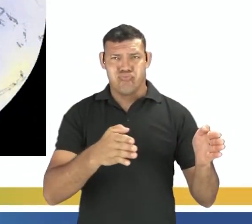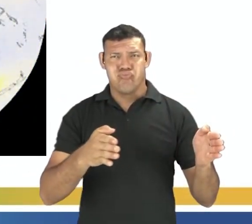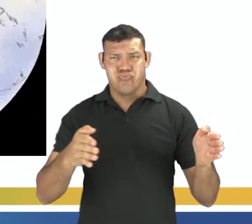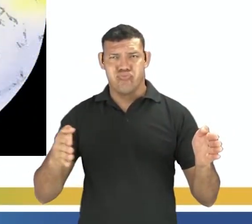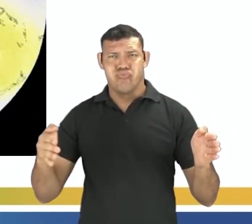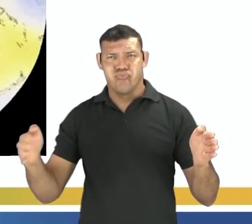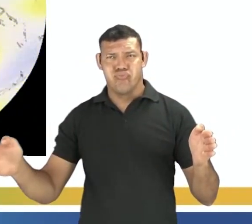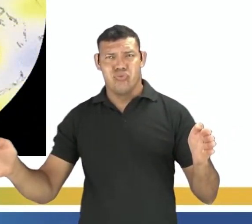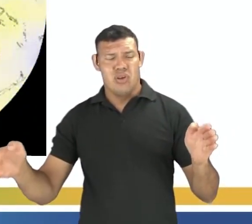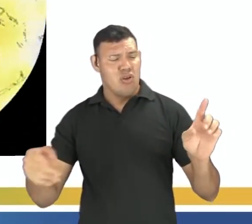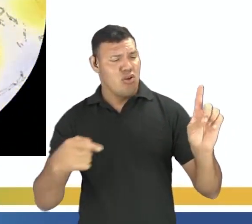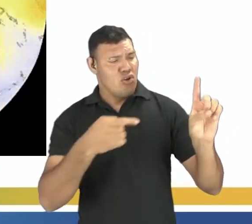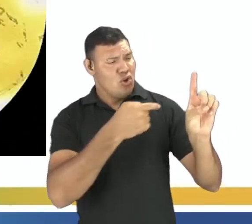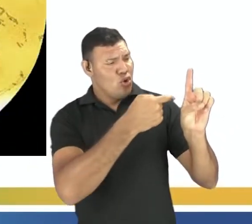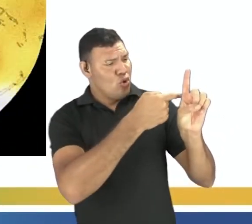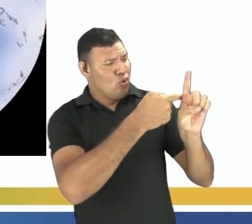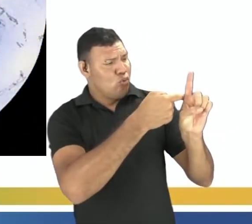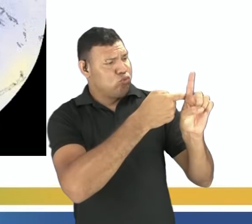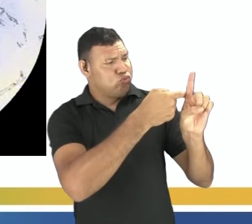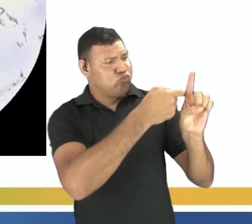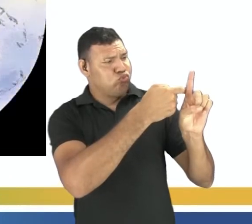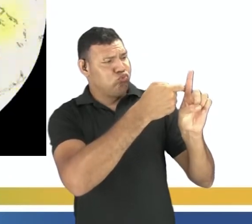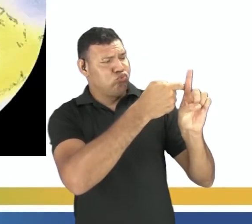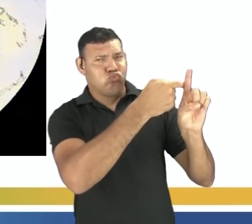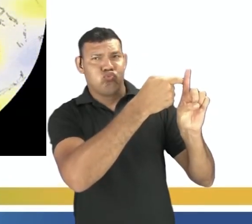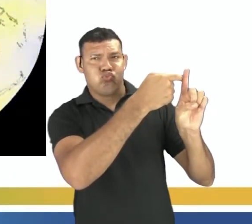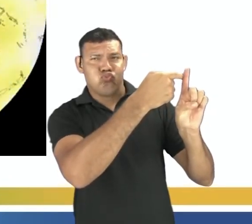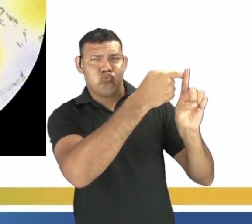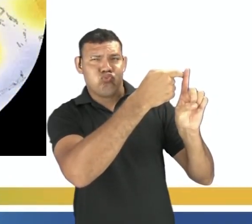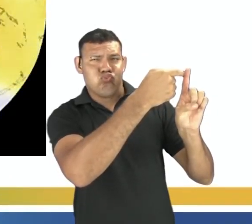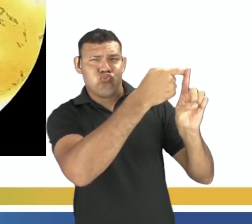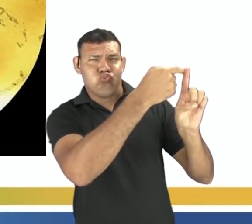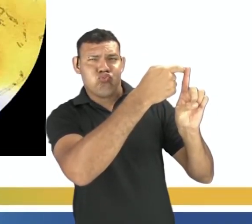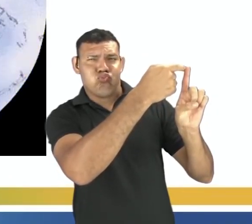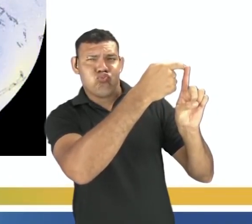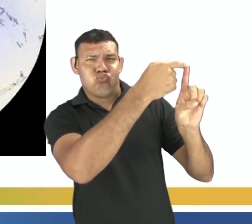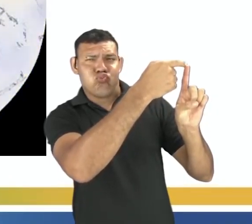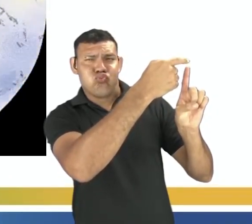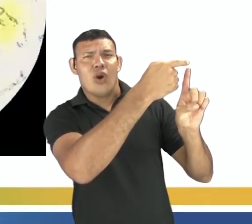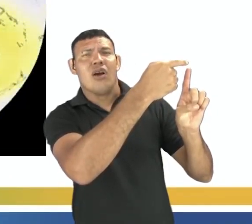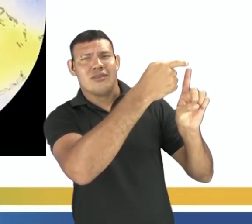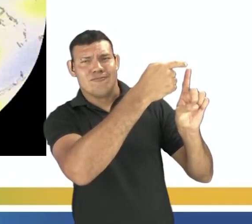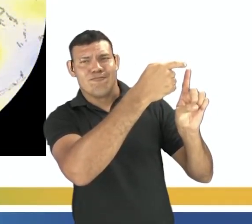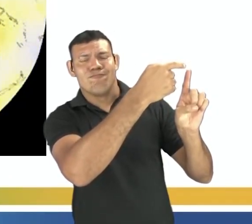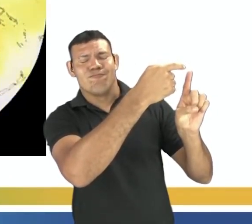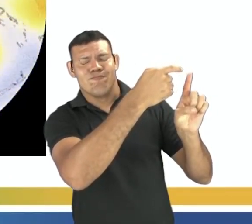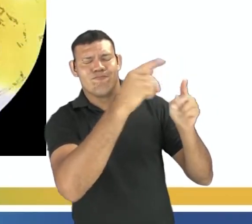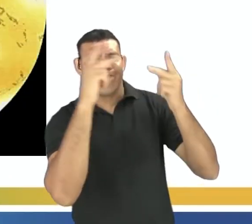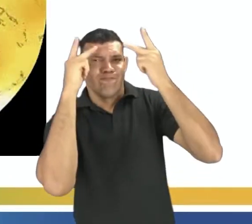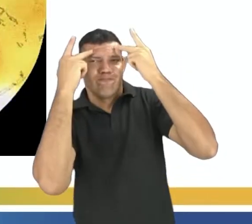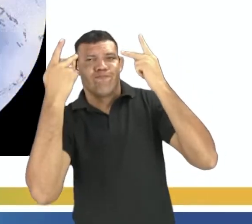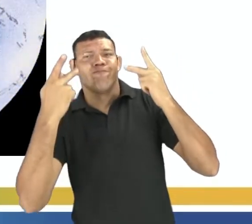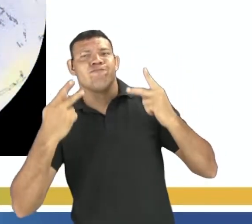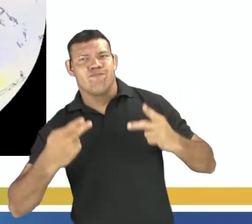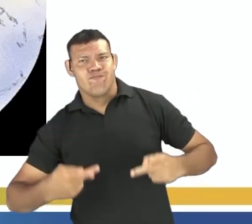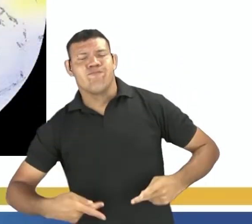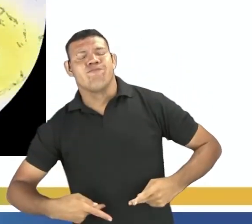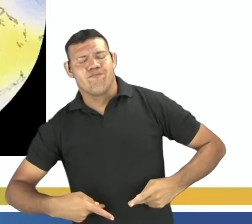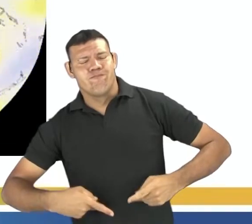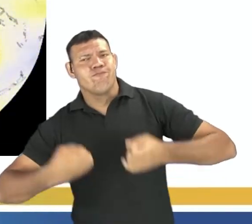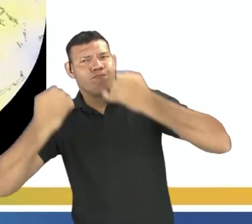do planeta ela tem sido afetada drasticamente pela ação humana, como já foi